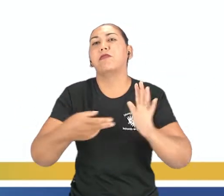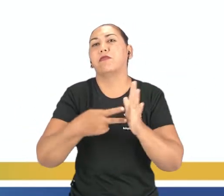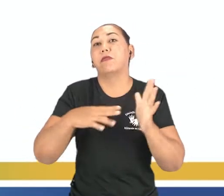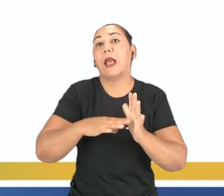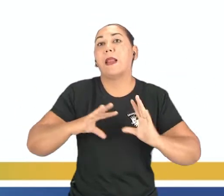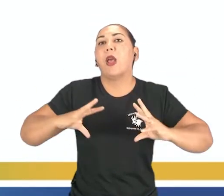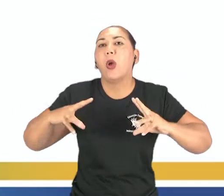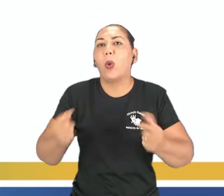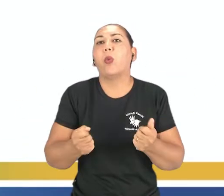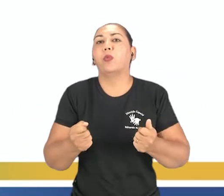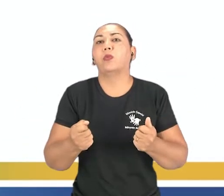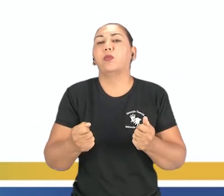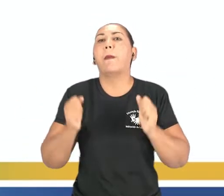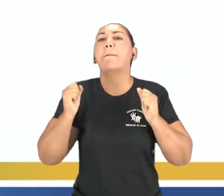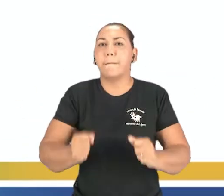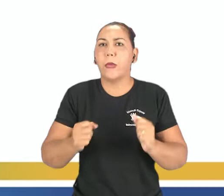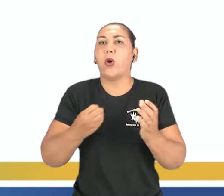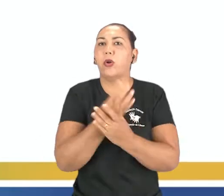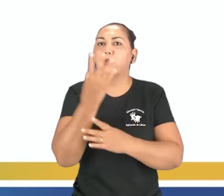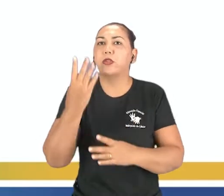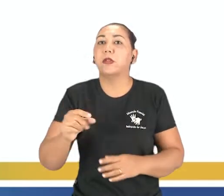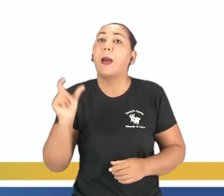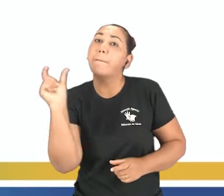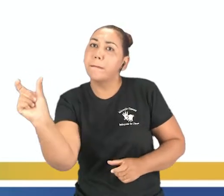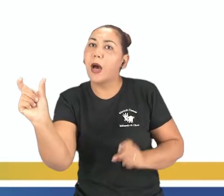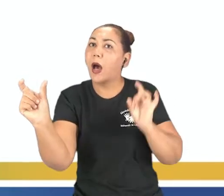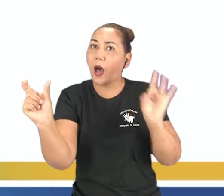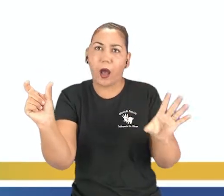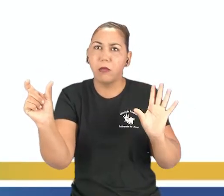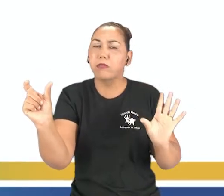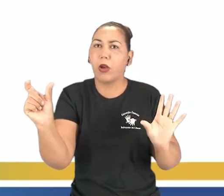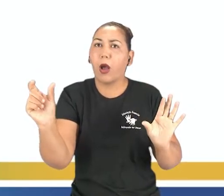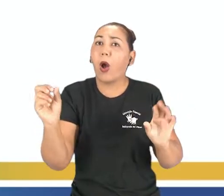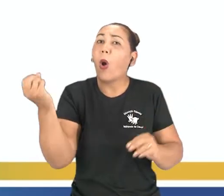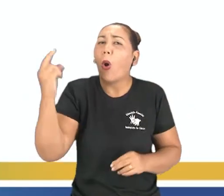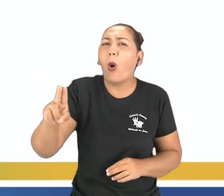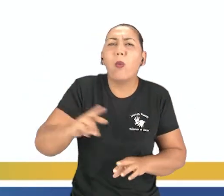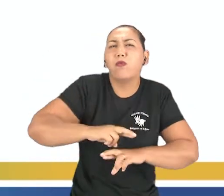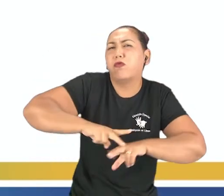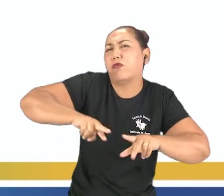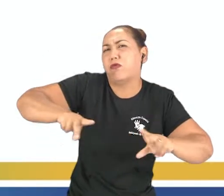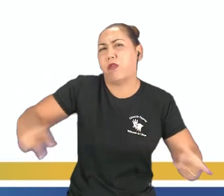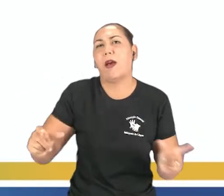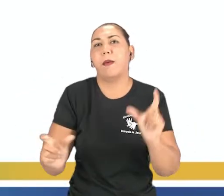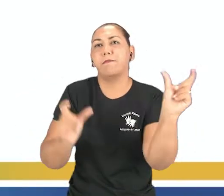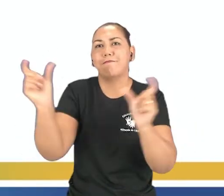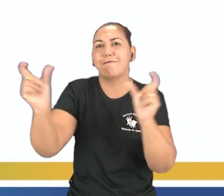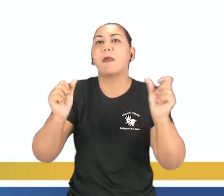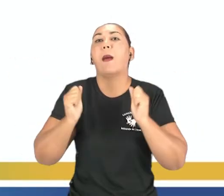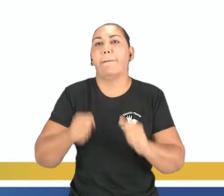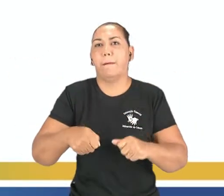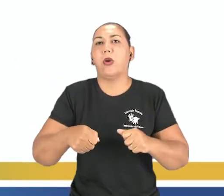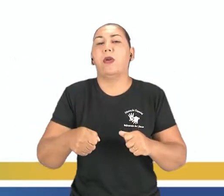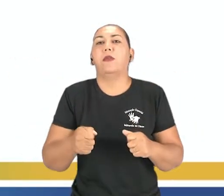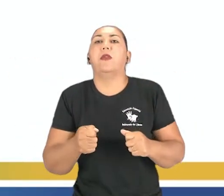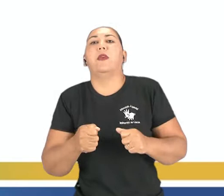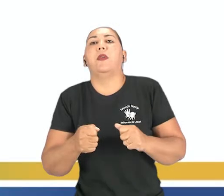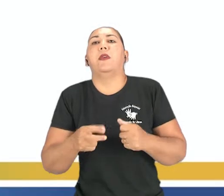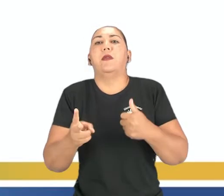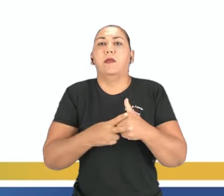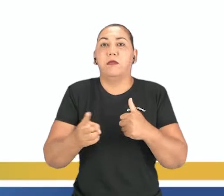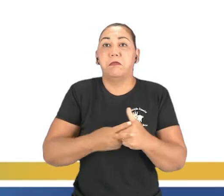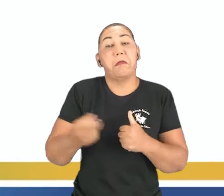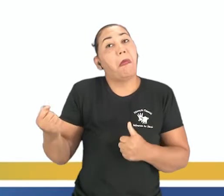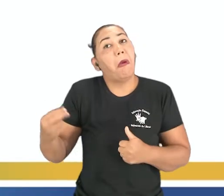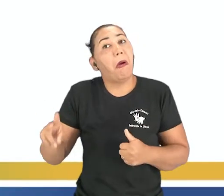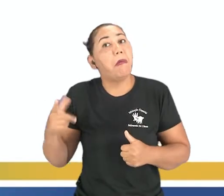completo, podendo ser formado por uma só palavra ou aí por várias palavras, podendo ter verbos ou não. A